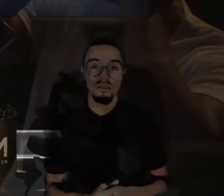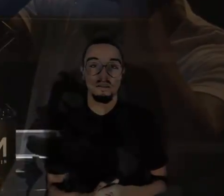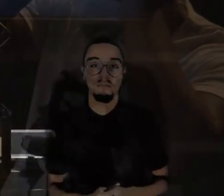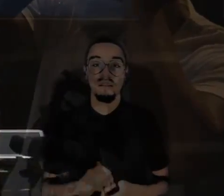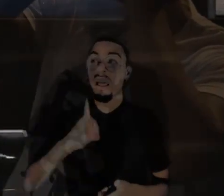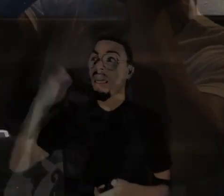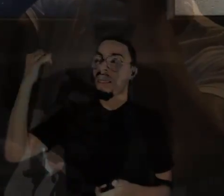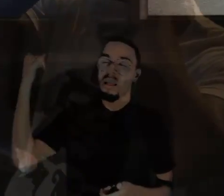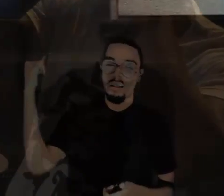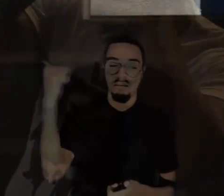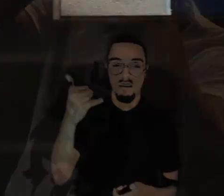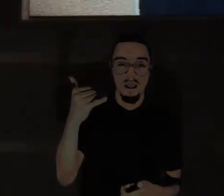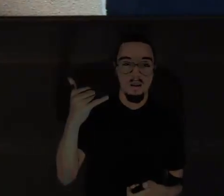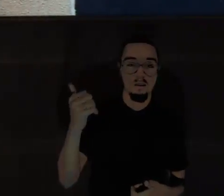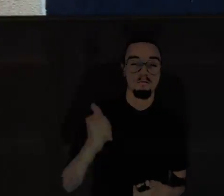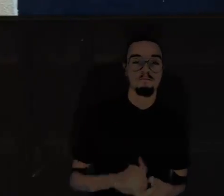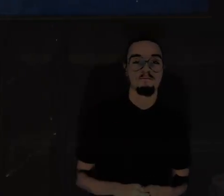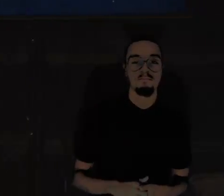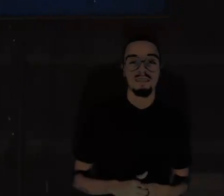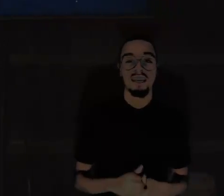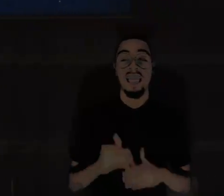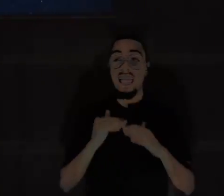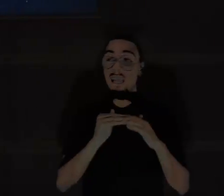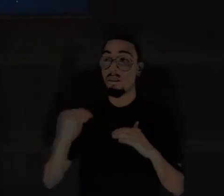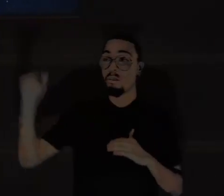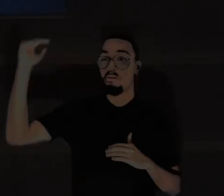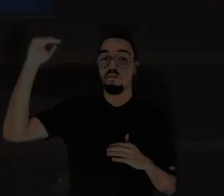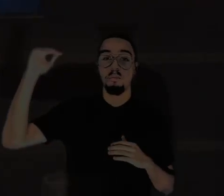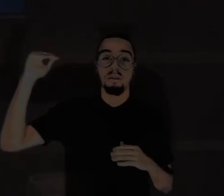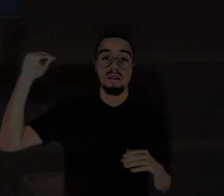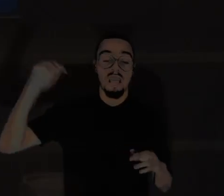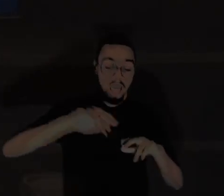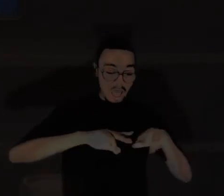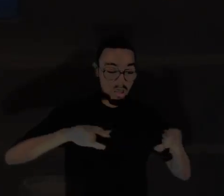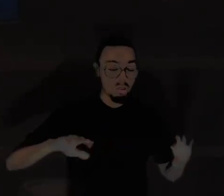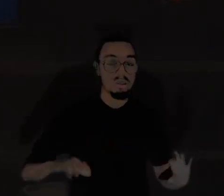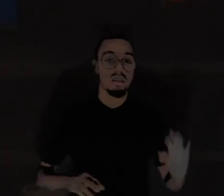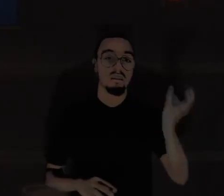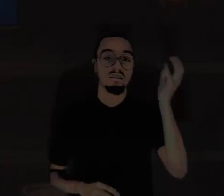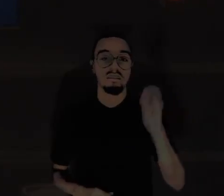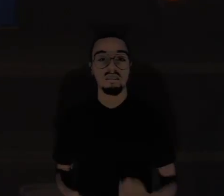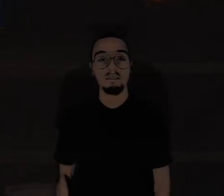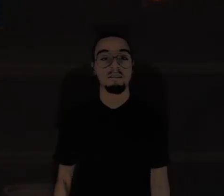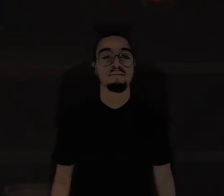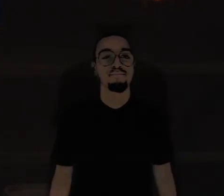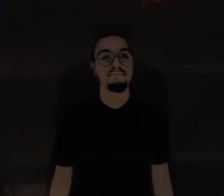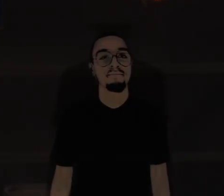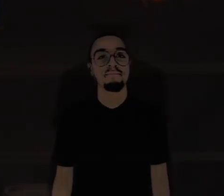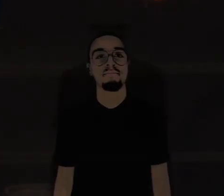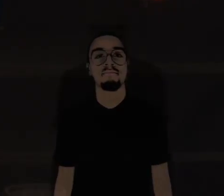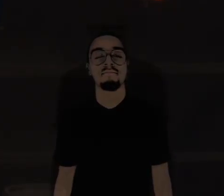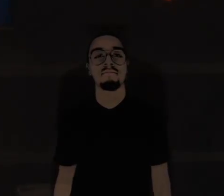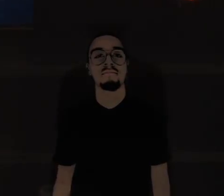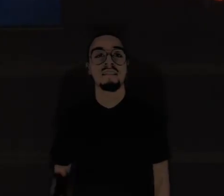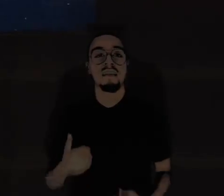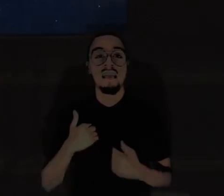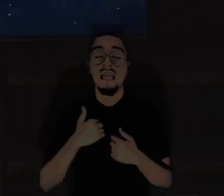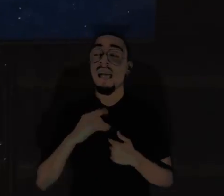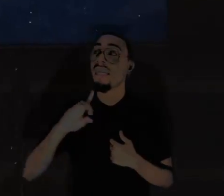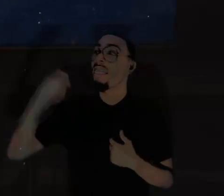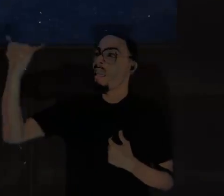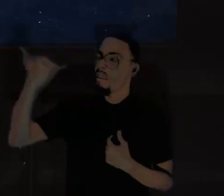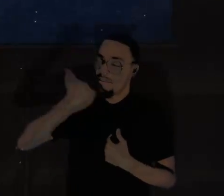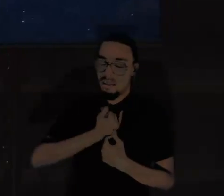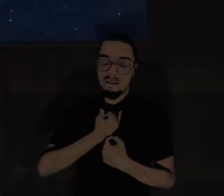chamado é maior que a minha circunstância. Diga, a palavra que eu carrego é maior que a